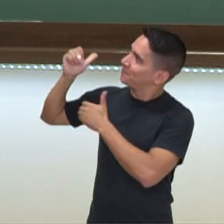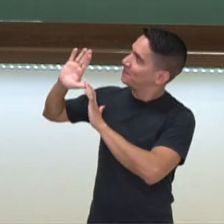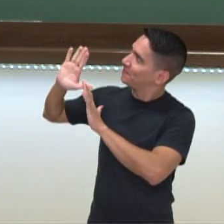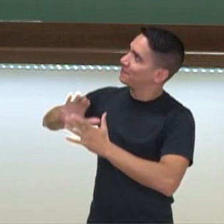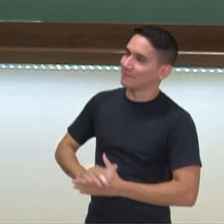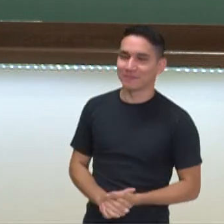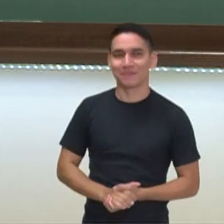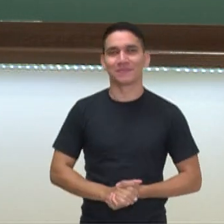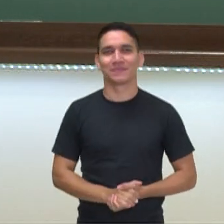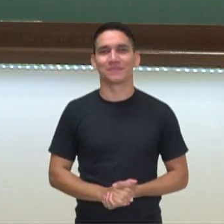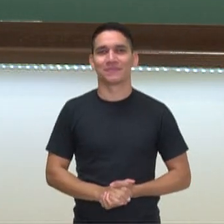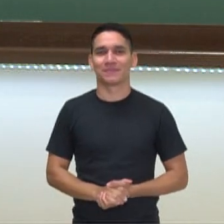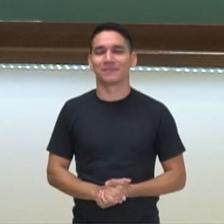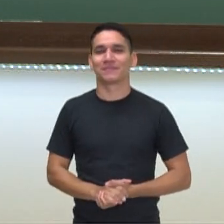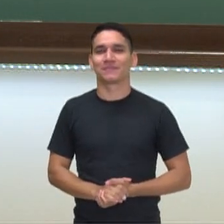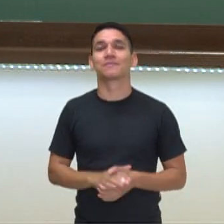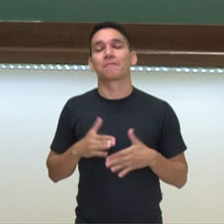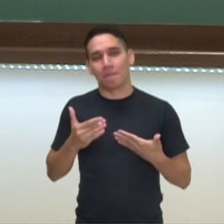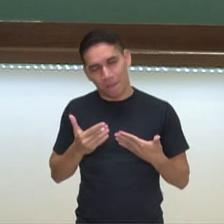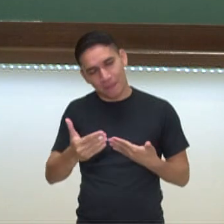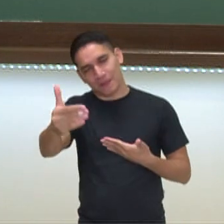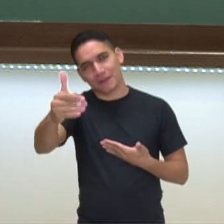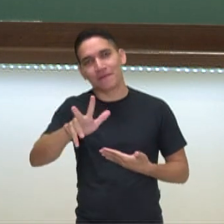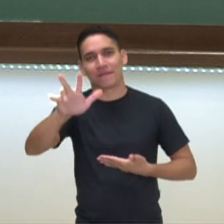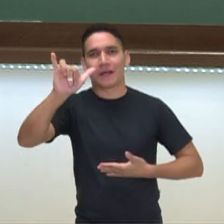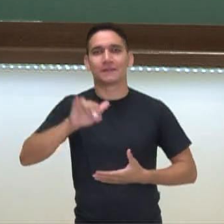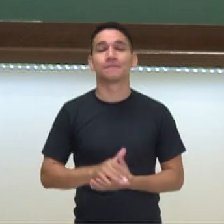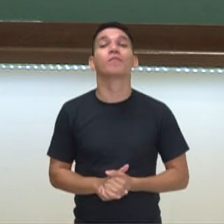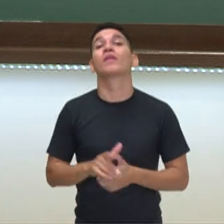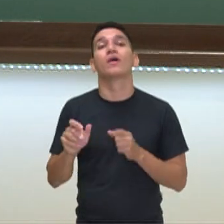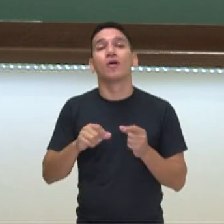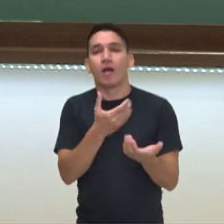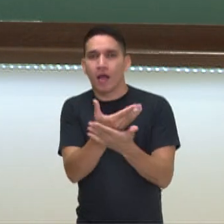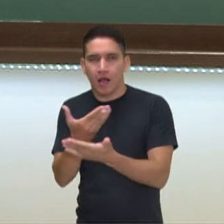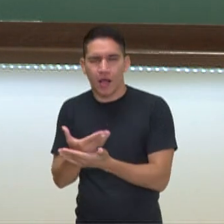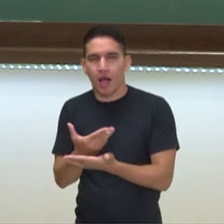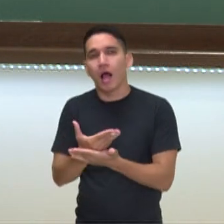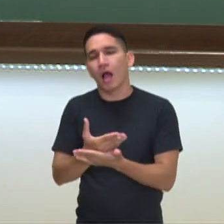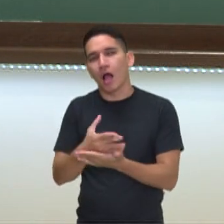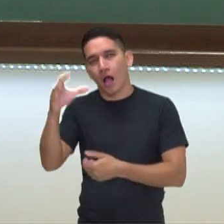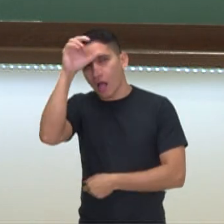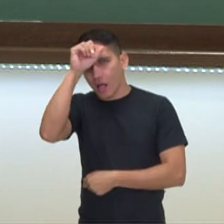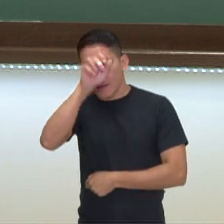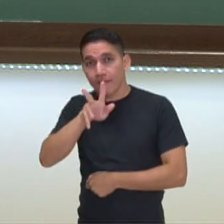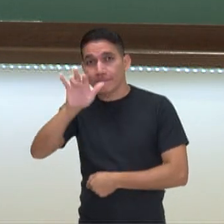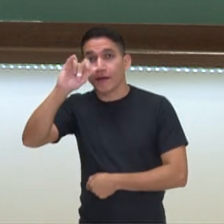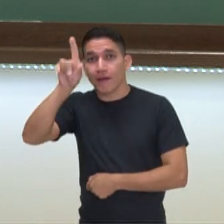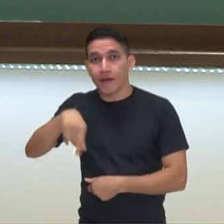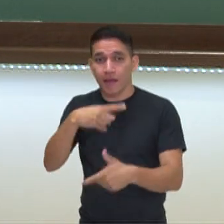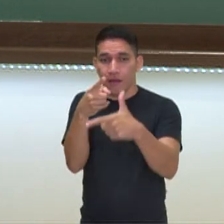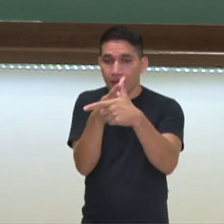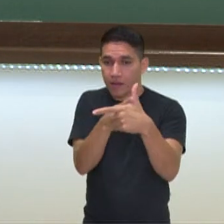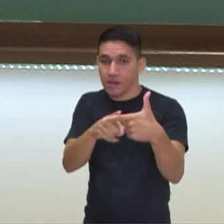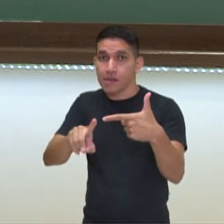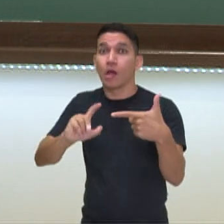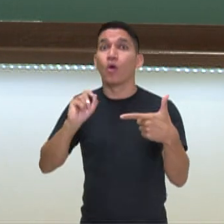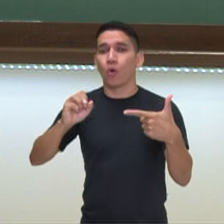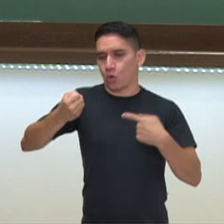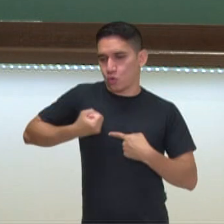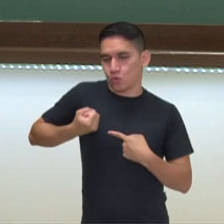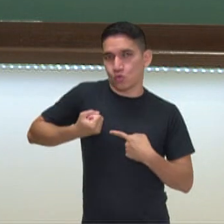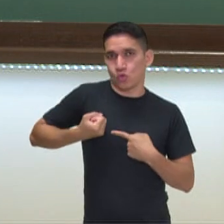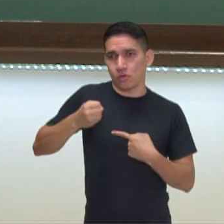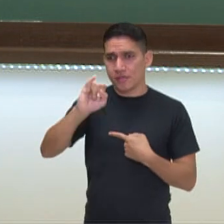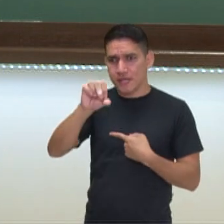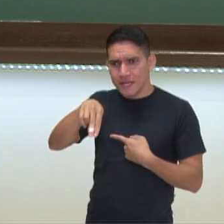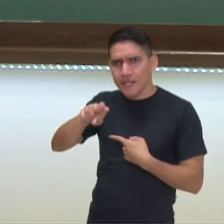Ezion? Então vamos lá. Na aula de hoje, vamos falar sobre a divisão dos números